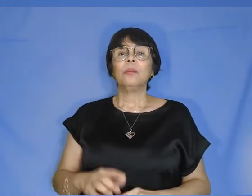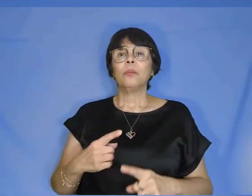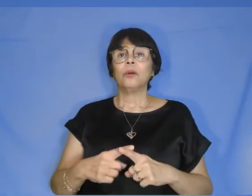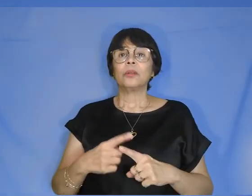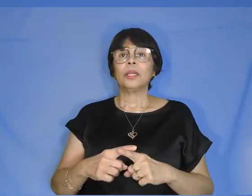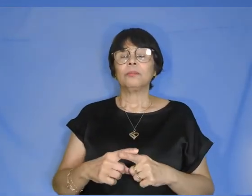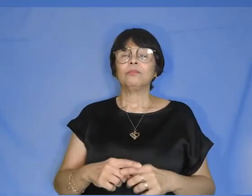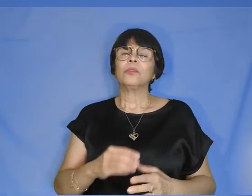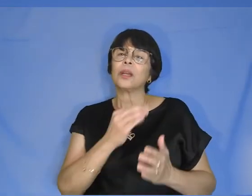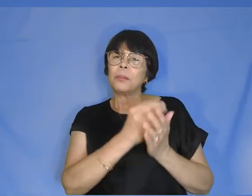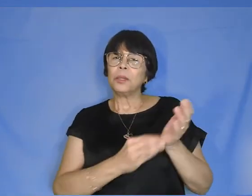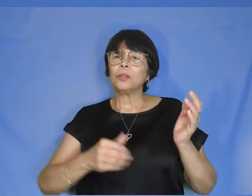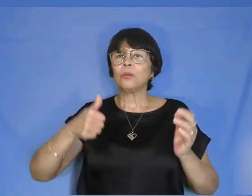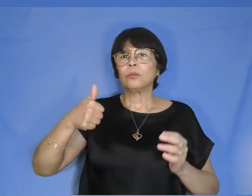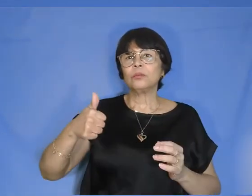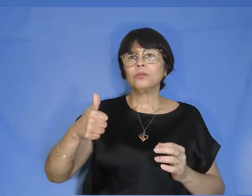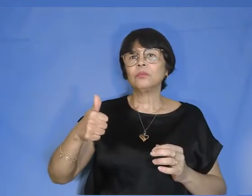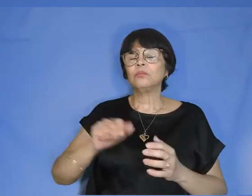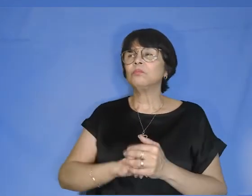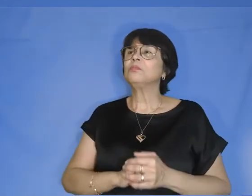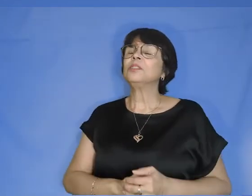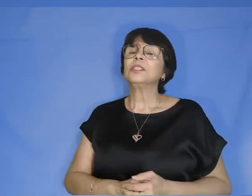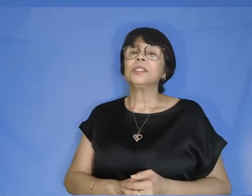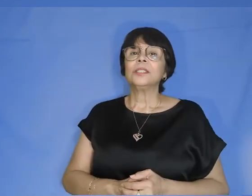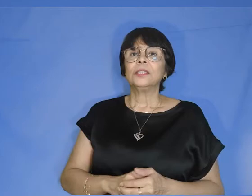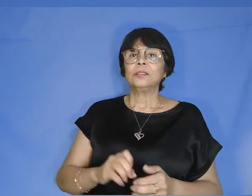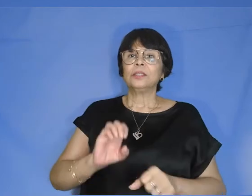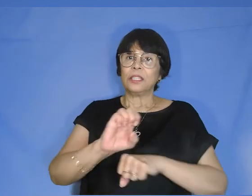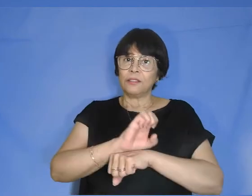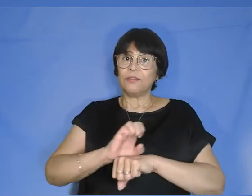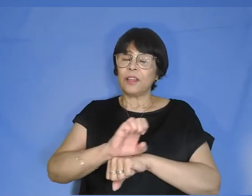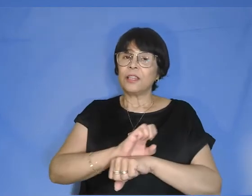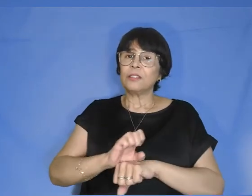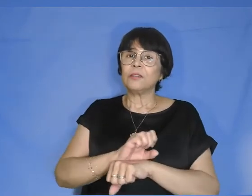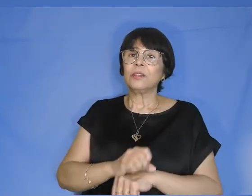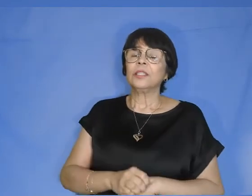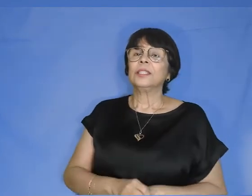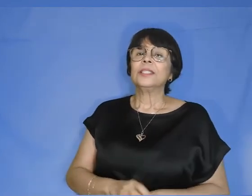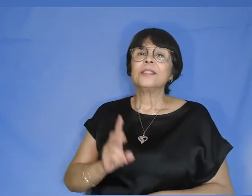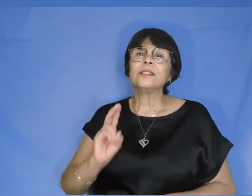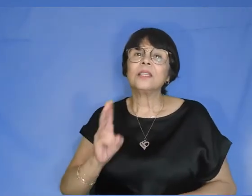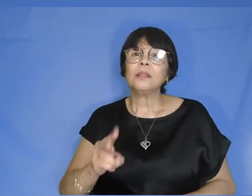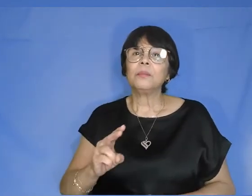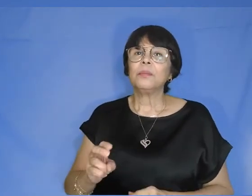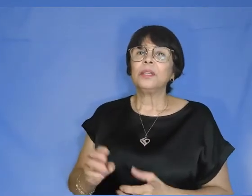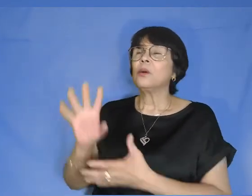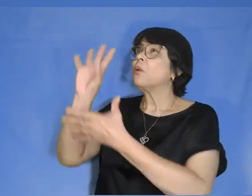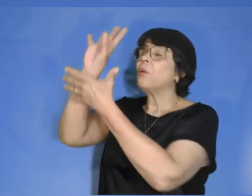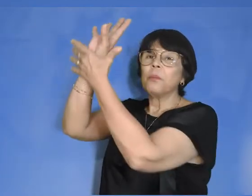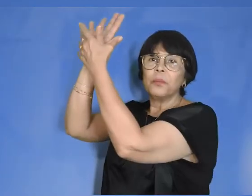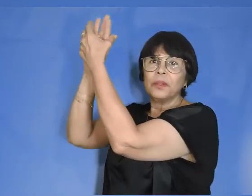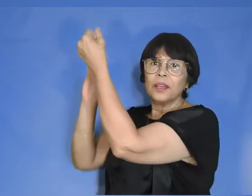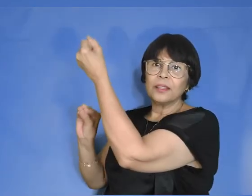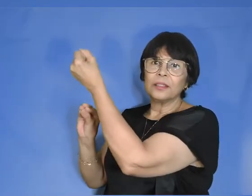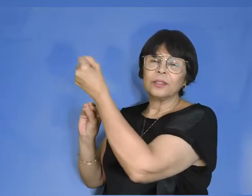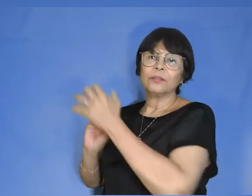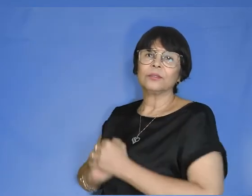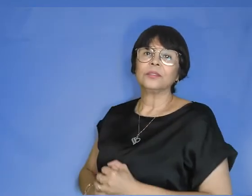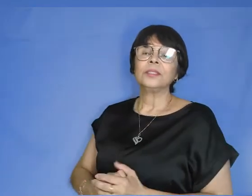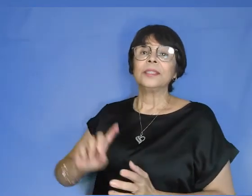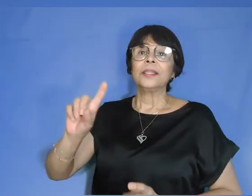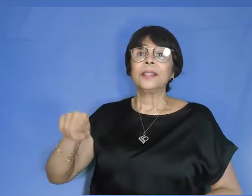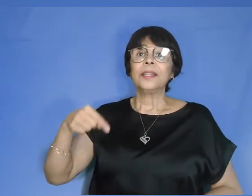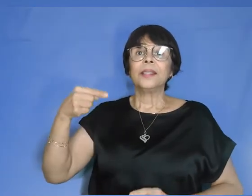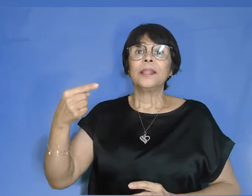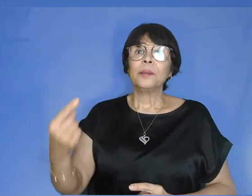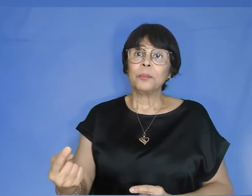Sede imitadores de Deus. E depois ele coloca, enchei-vos do Espírito. E depois ele diz, dai graças a Deus por Jesus Cristo.